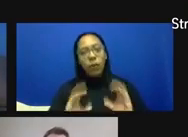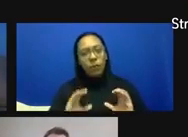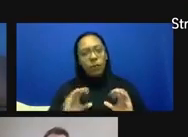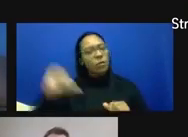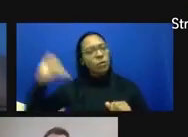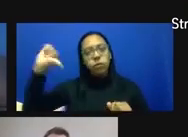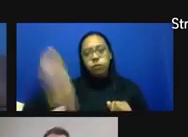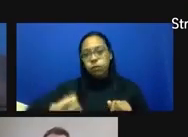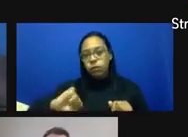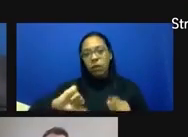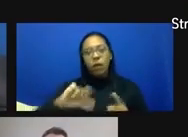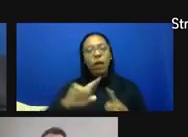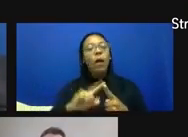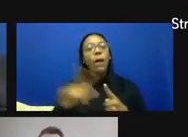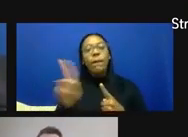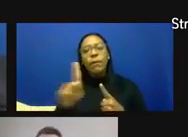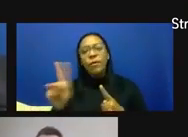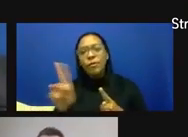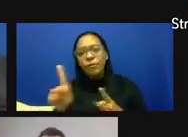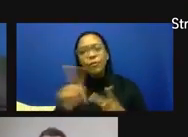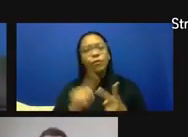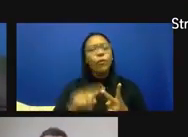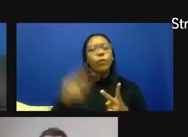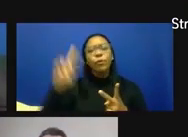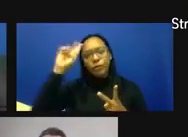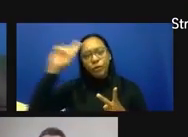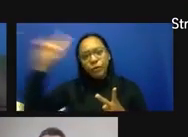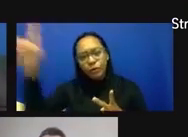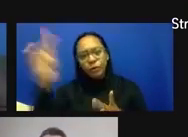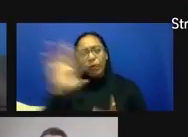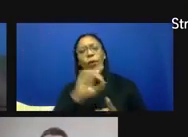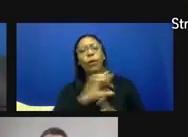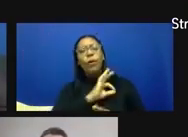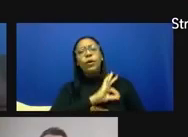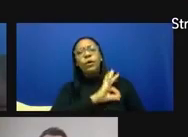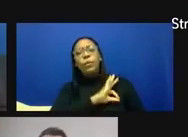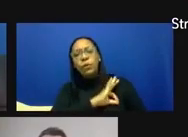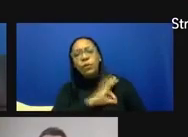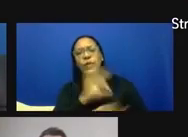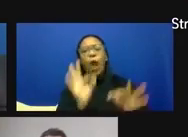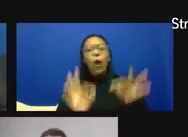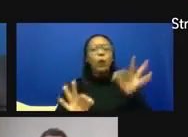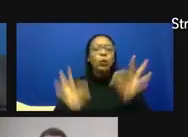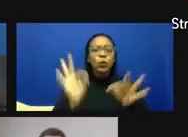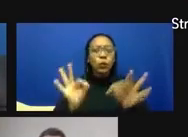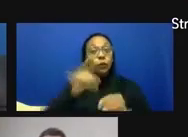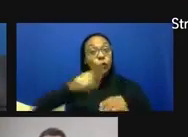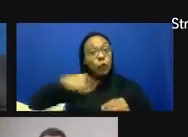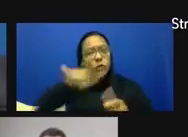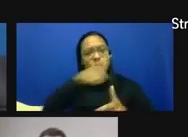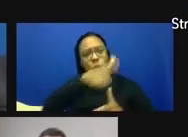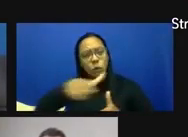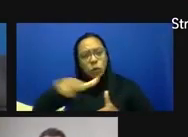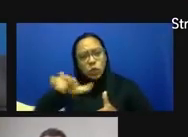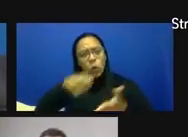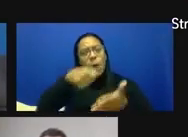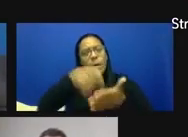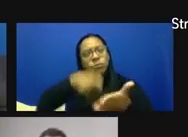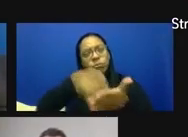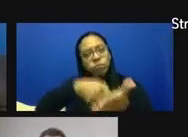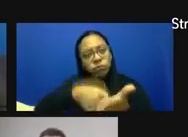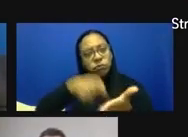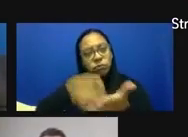professor, diretor, juiz, policial. Então, continuem brigando, continuem firmes, dando esse espaço